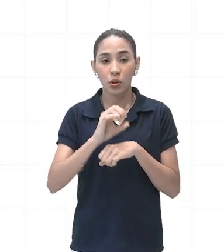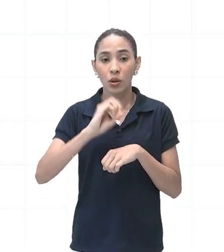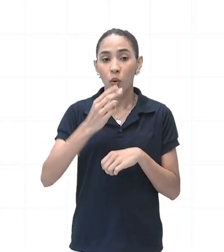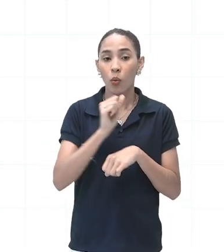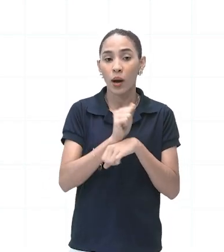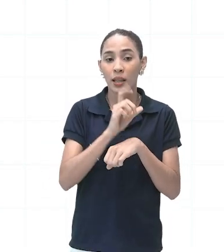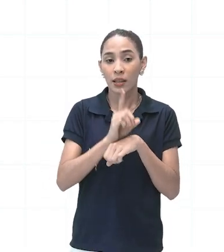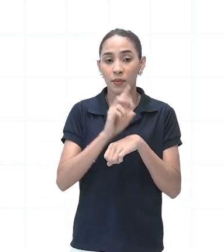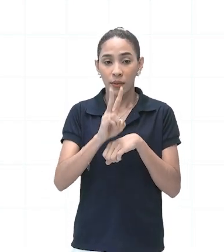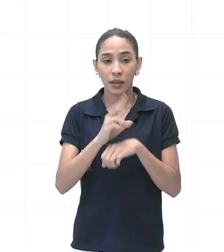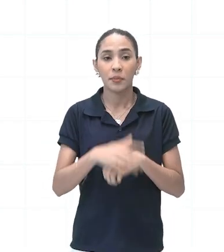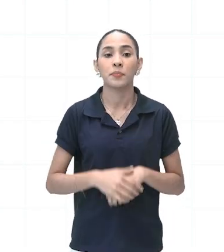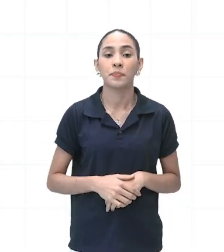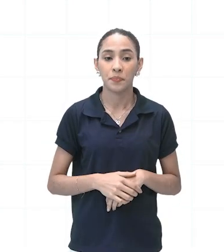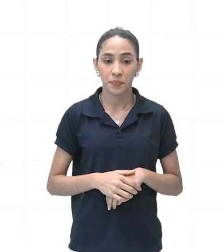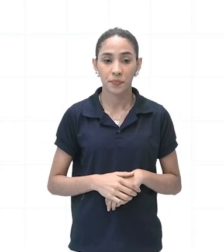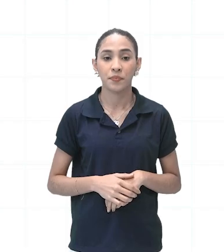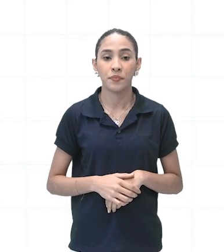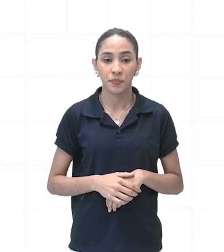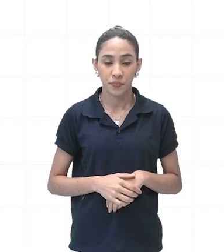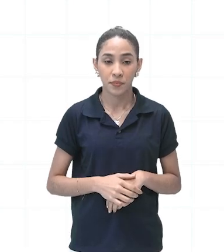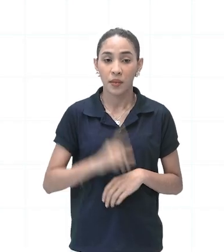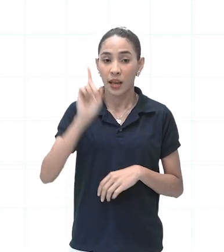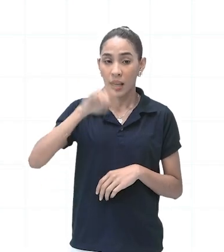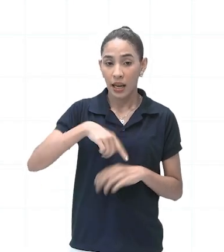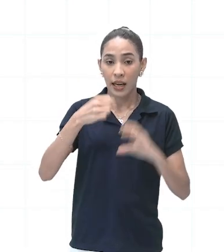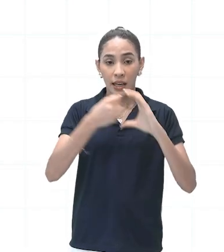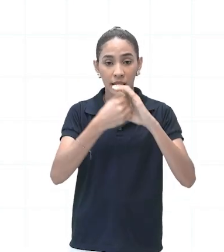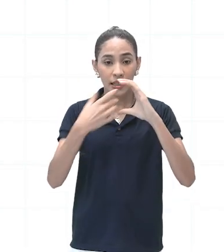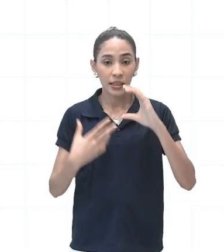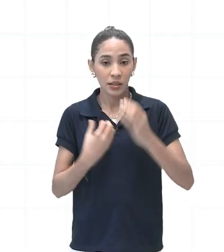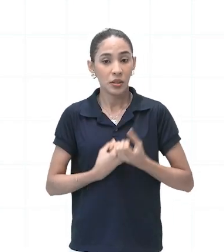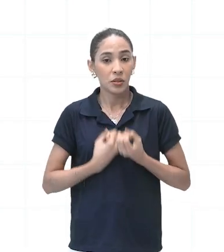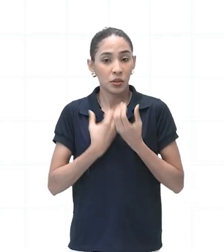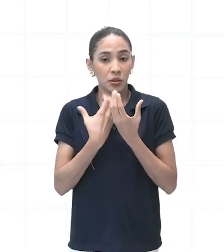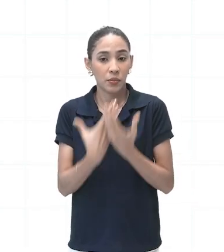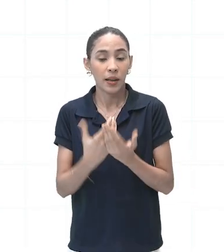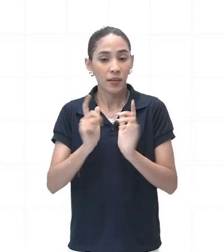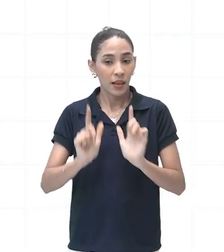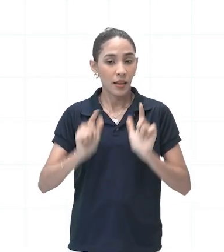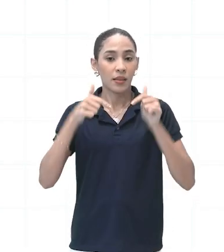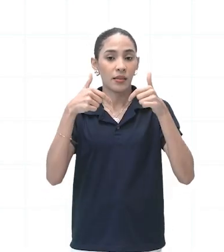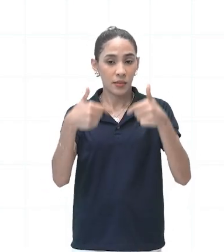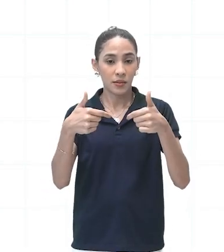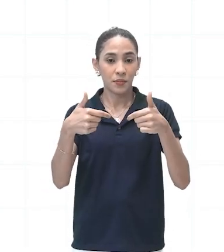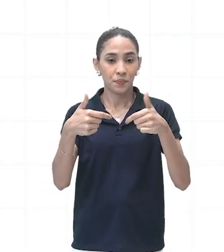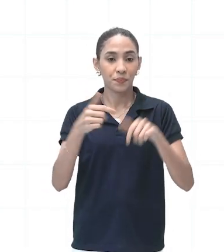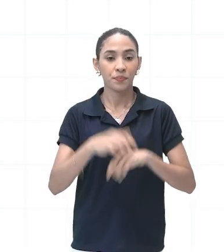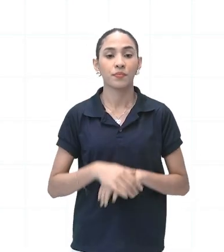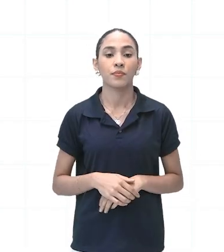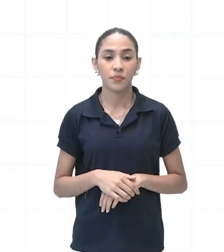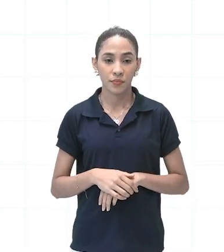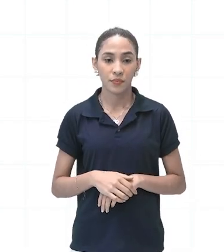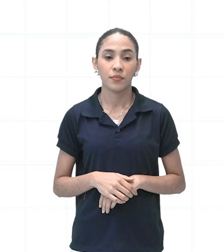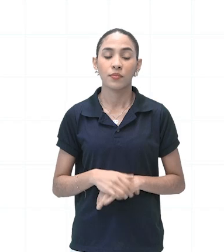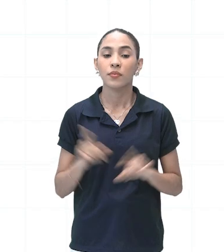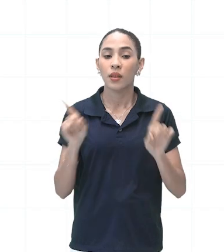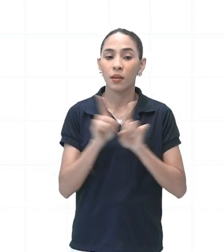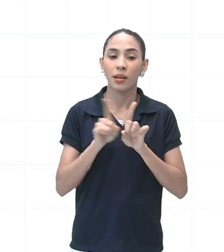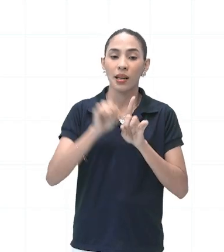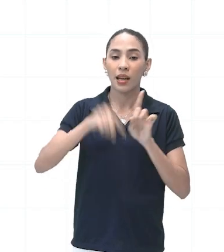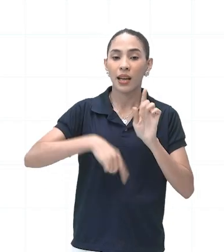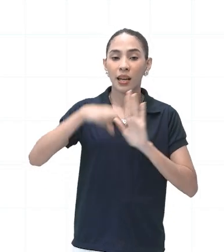com advérbios, tá bom? É um elemento que expressa o alvo da ação e